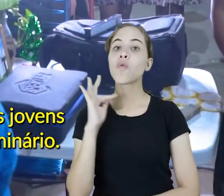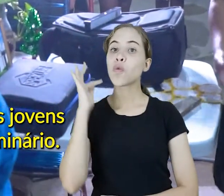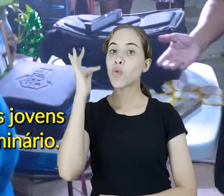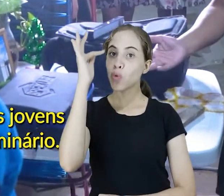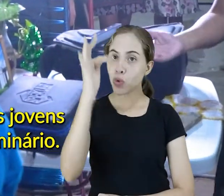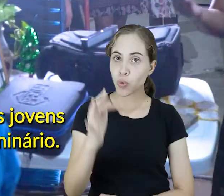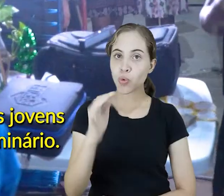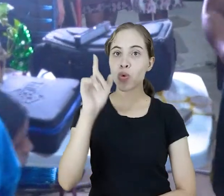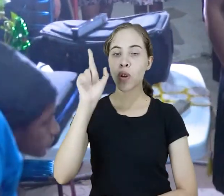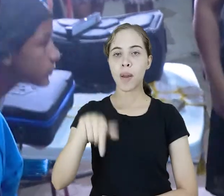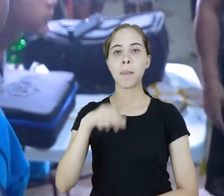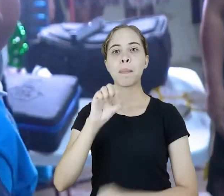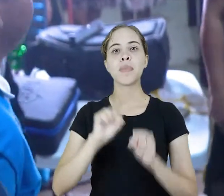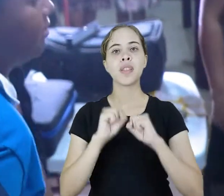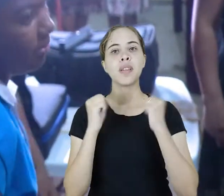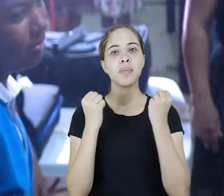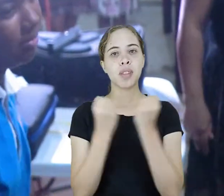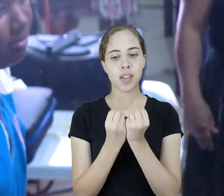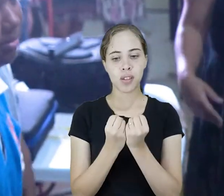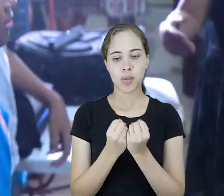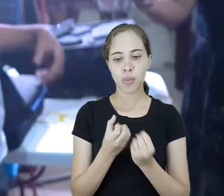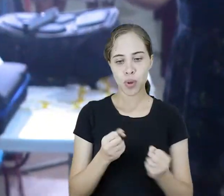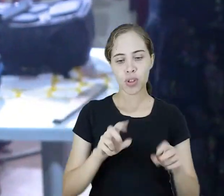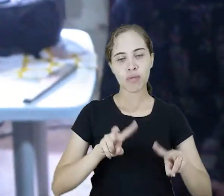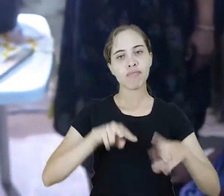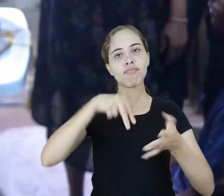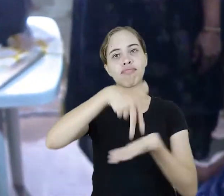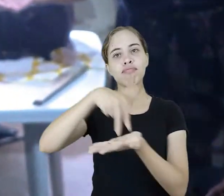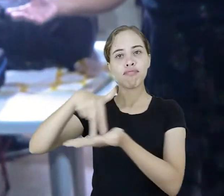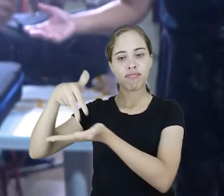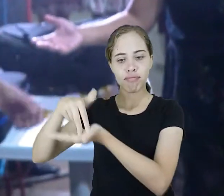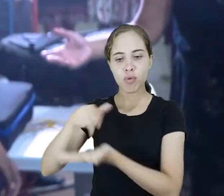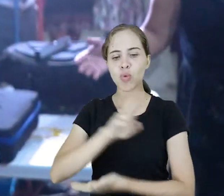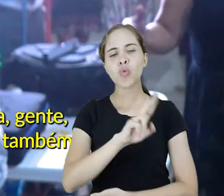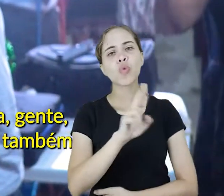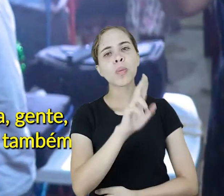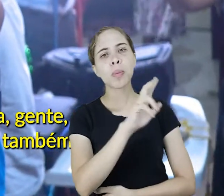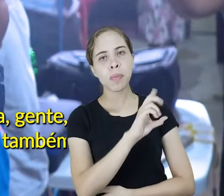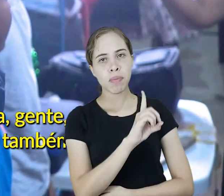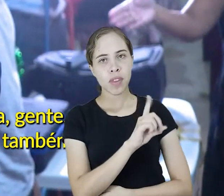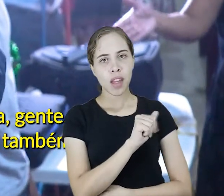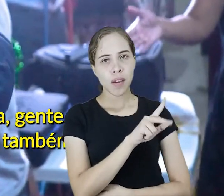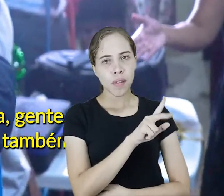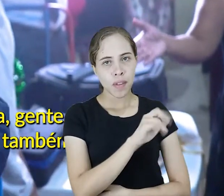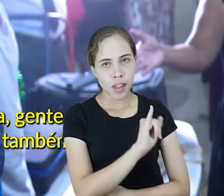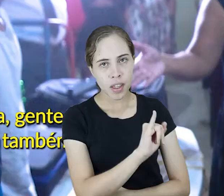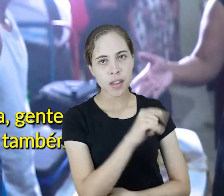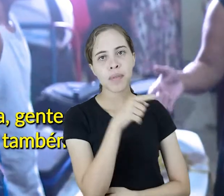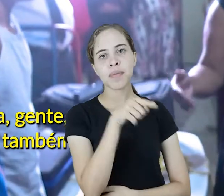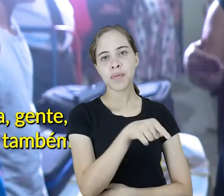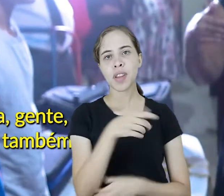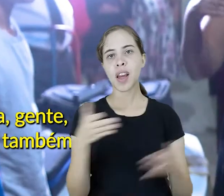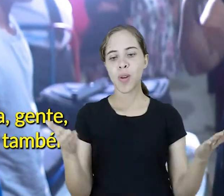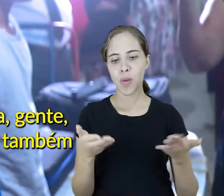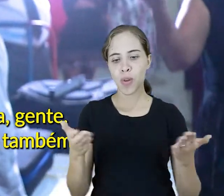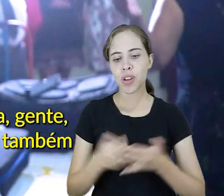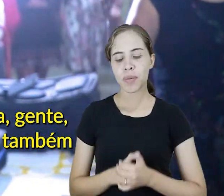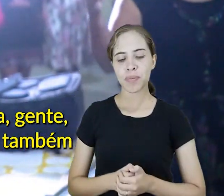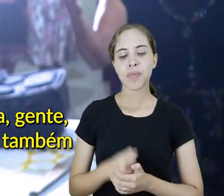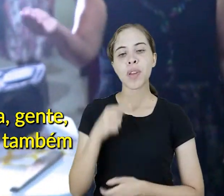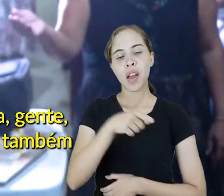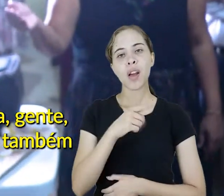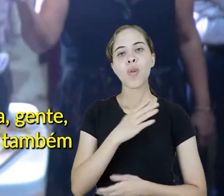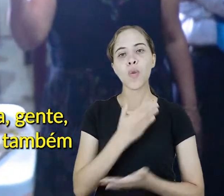jovens do seminário. Pode levantar. E como é o seu nome? E nós temos o Davi agora, gente,